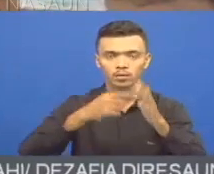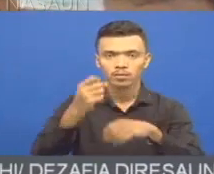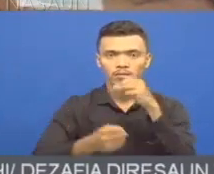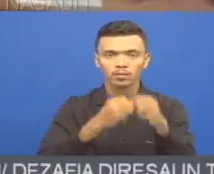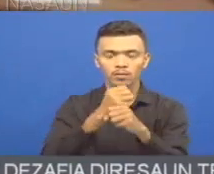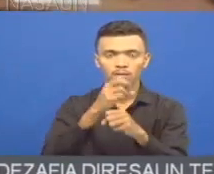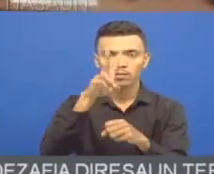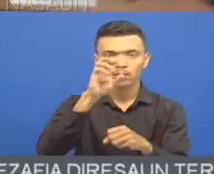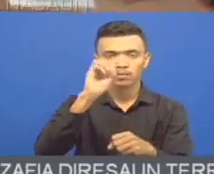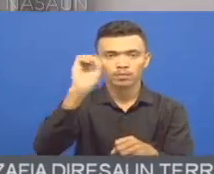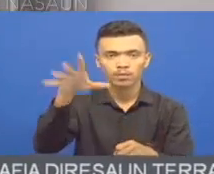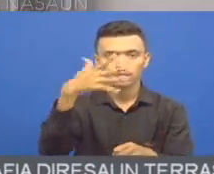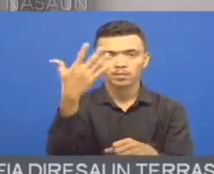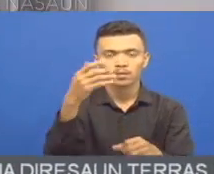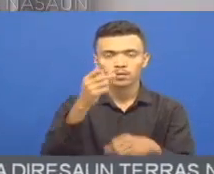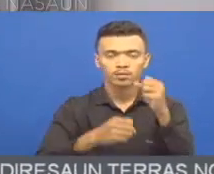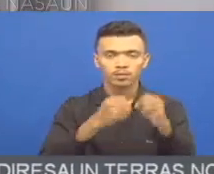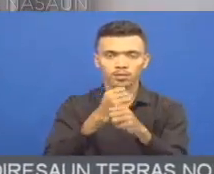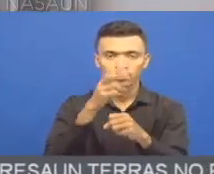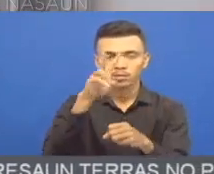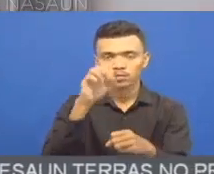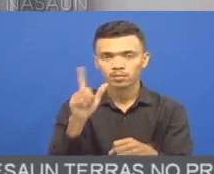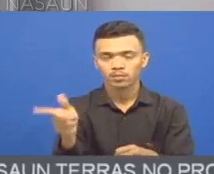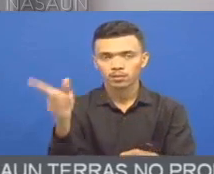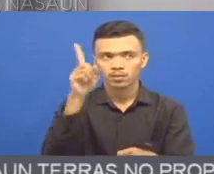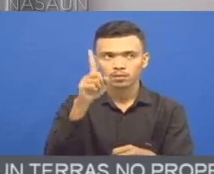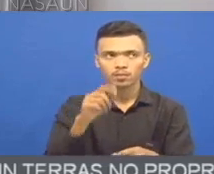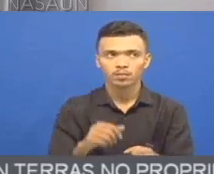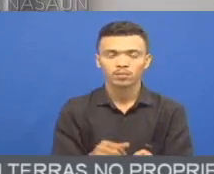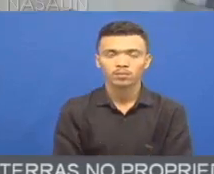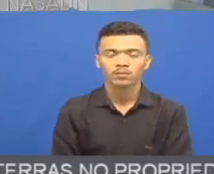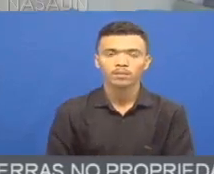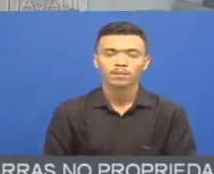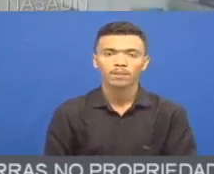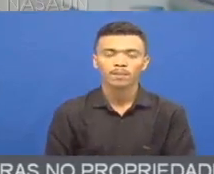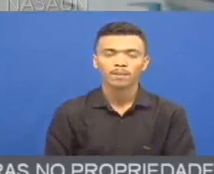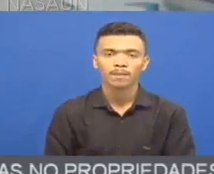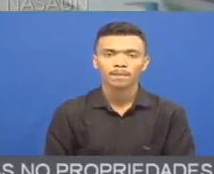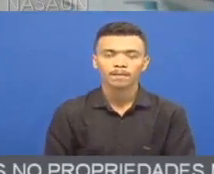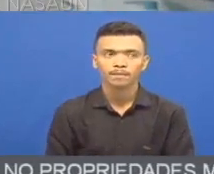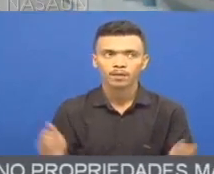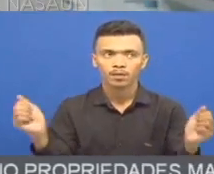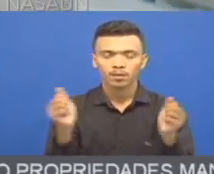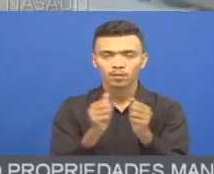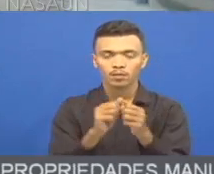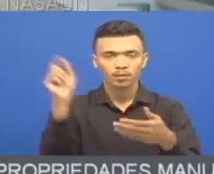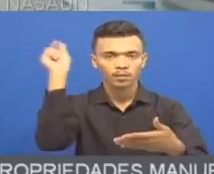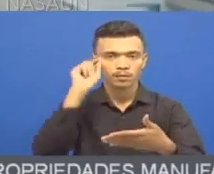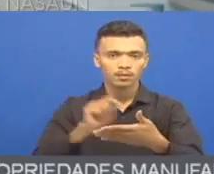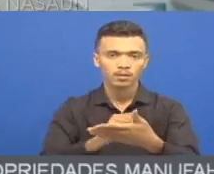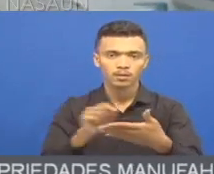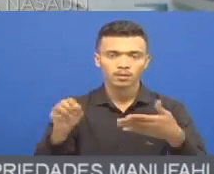Lima, to rihun rua Ronul Resinida, e a área administração, logística no Selutan. Conta a administração município,